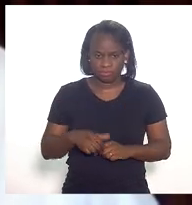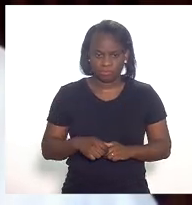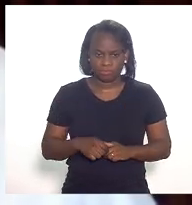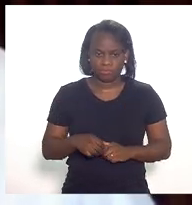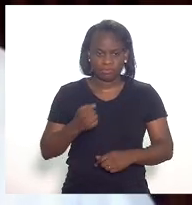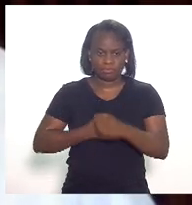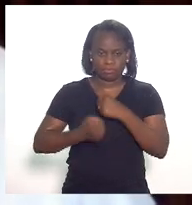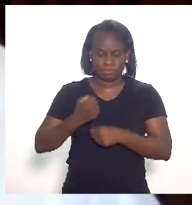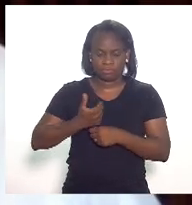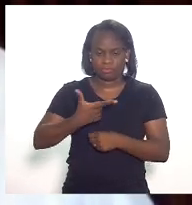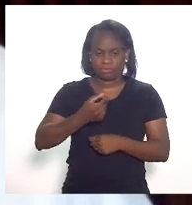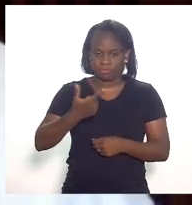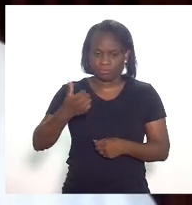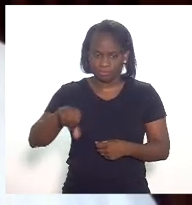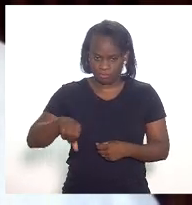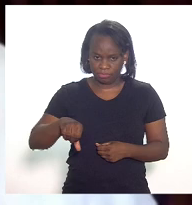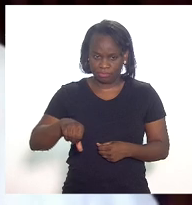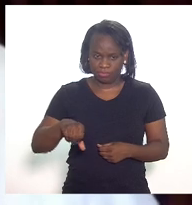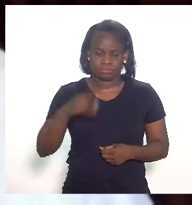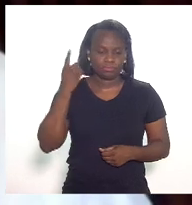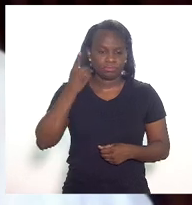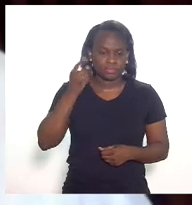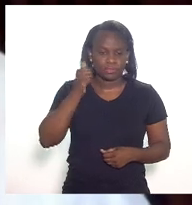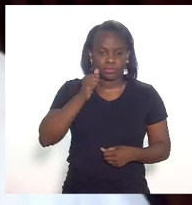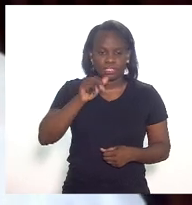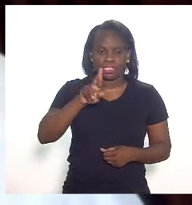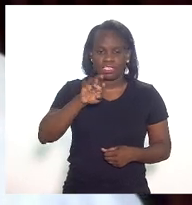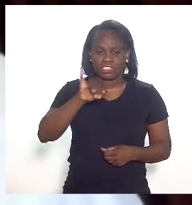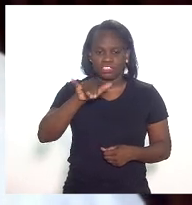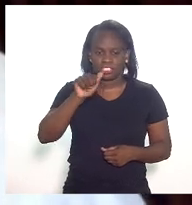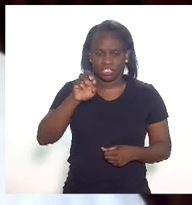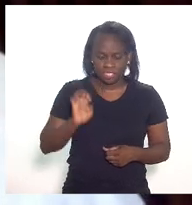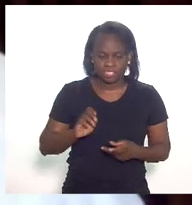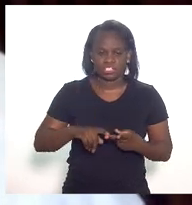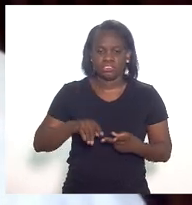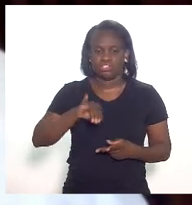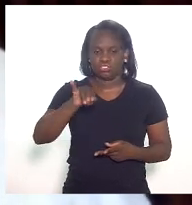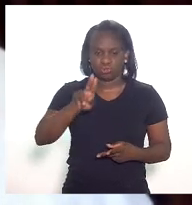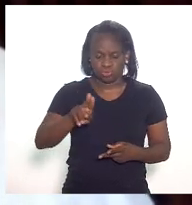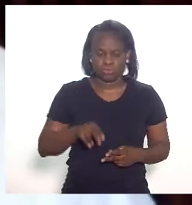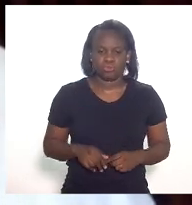de 2019, da deputada enfermeira Regiane Lucinti e a Ju.